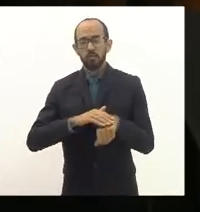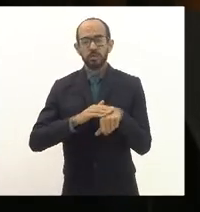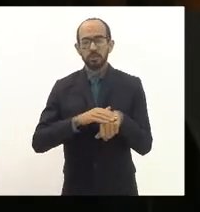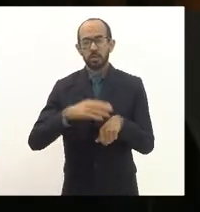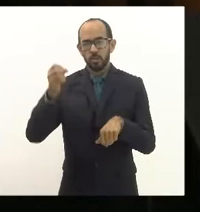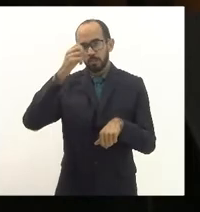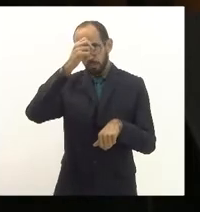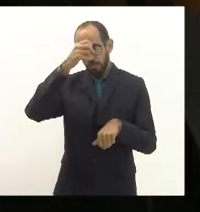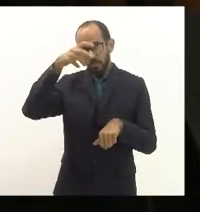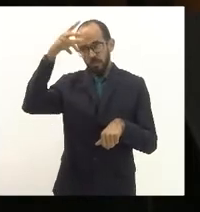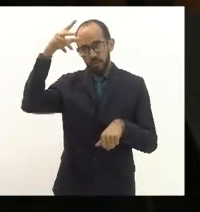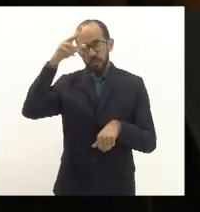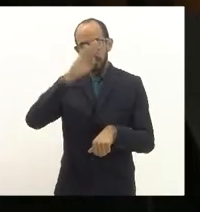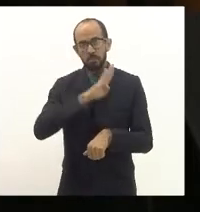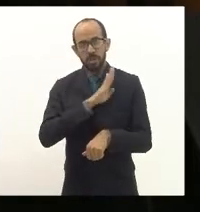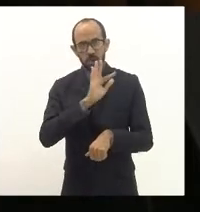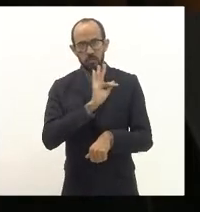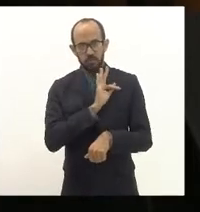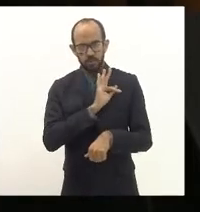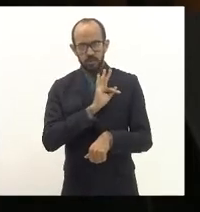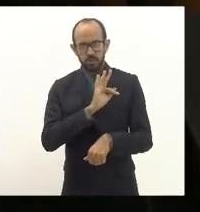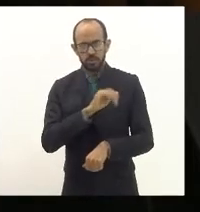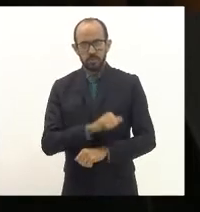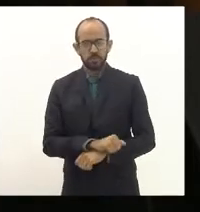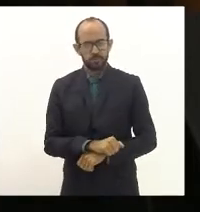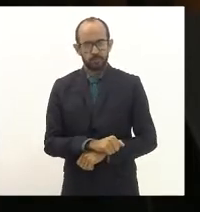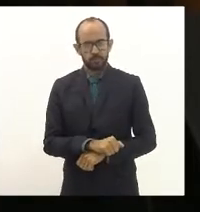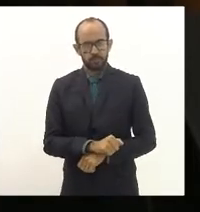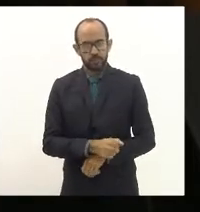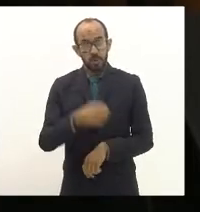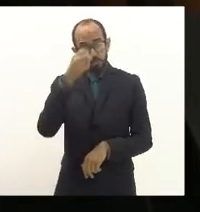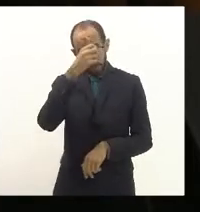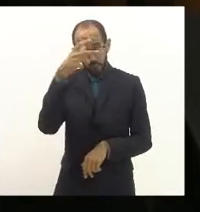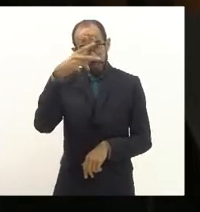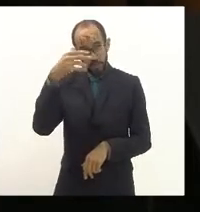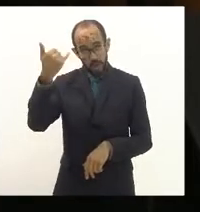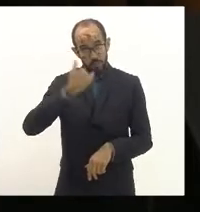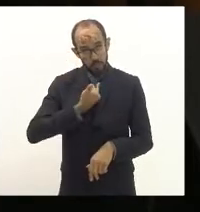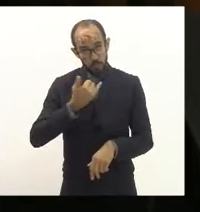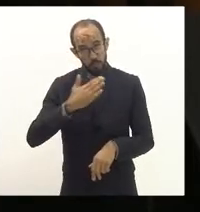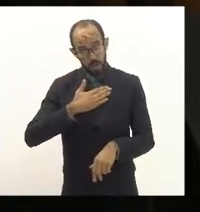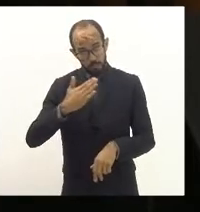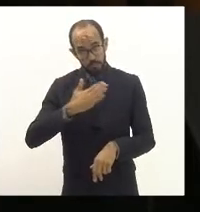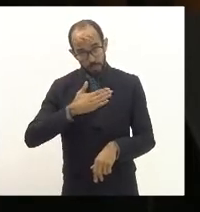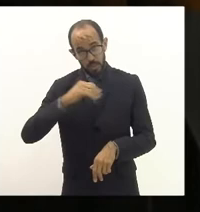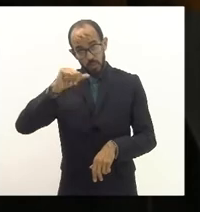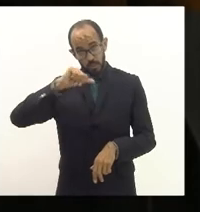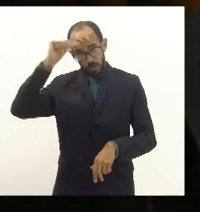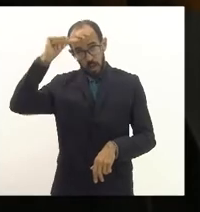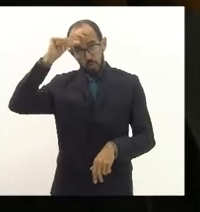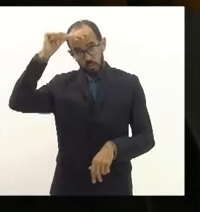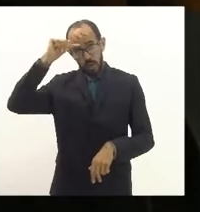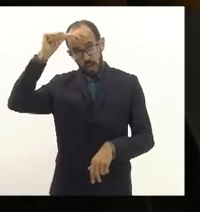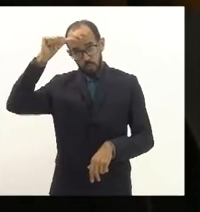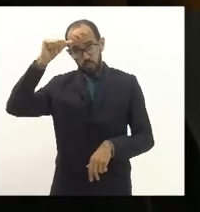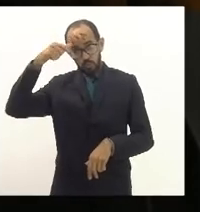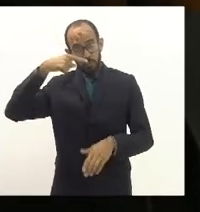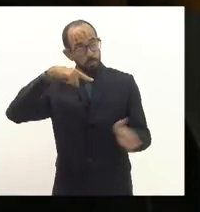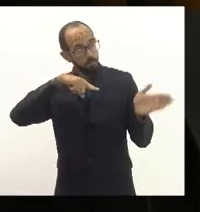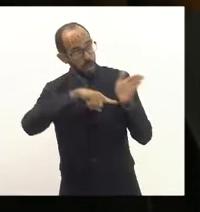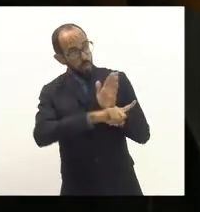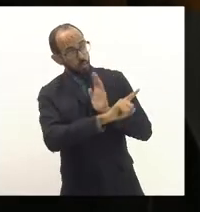prefeito da Baixada Fluminense, o prefeito me relata que o governador Cláudio Castro perguntou a